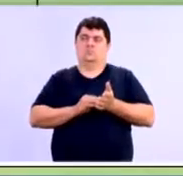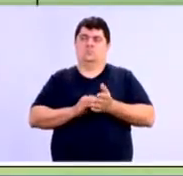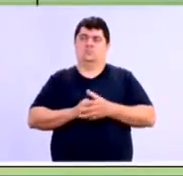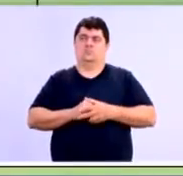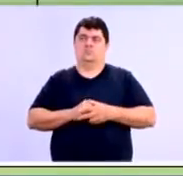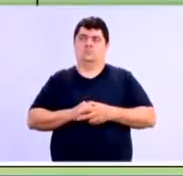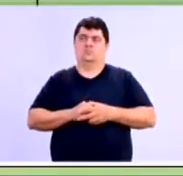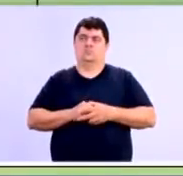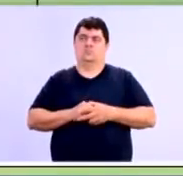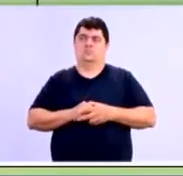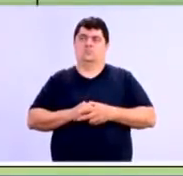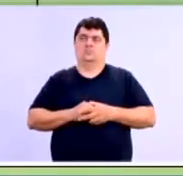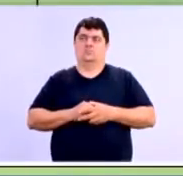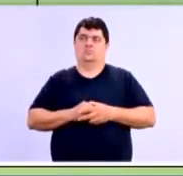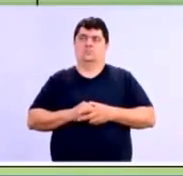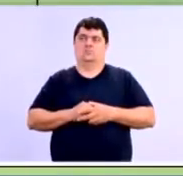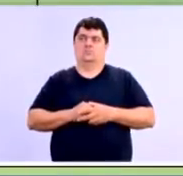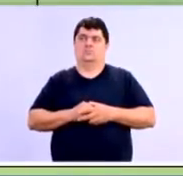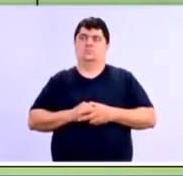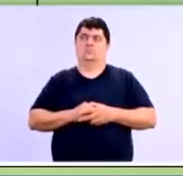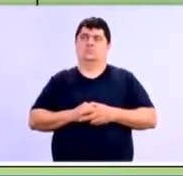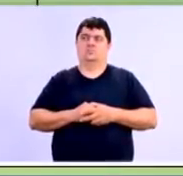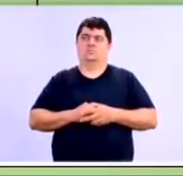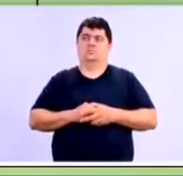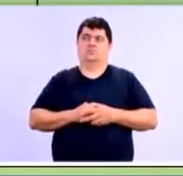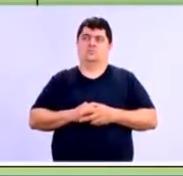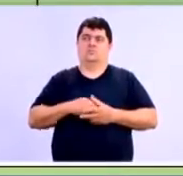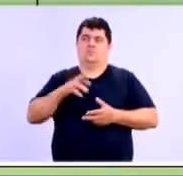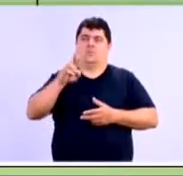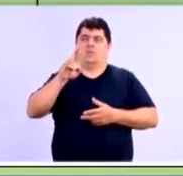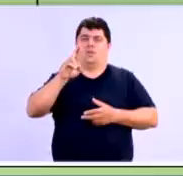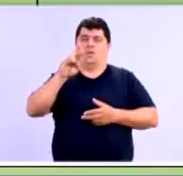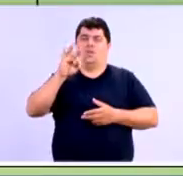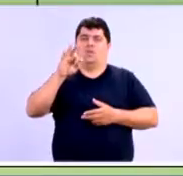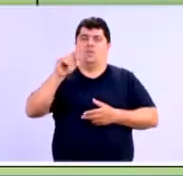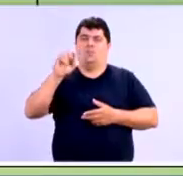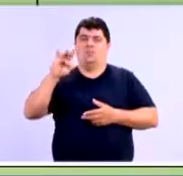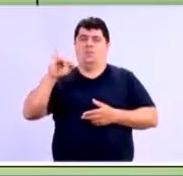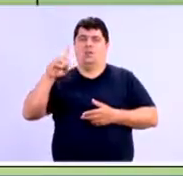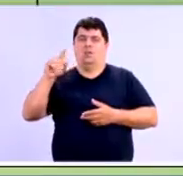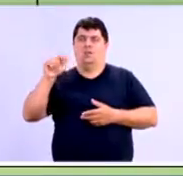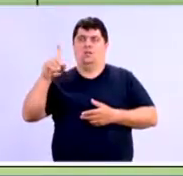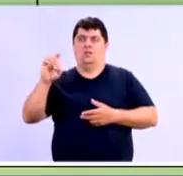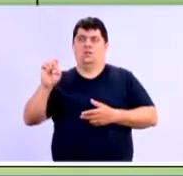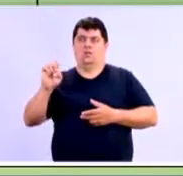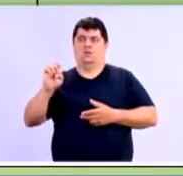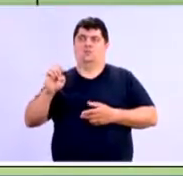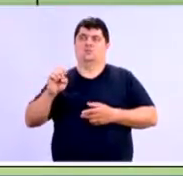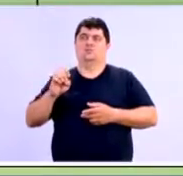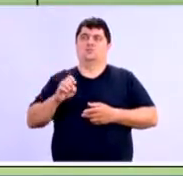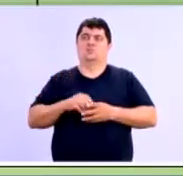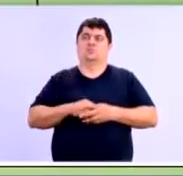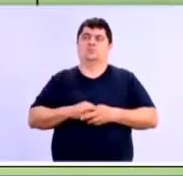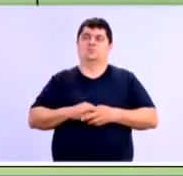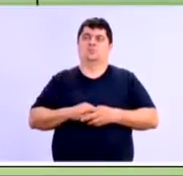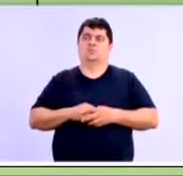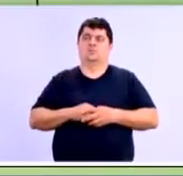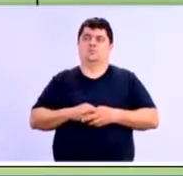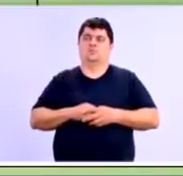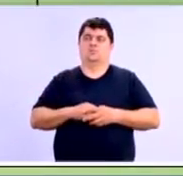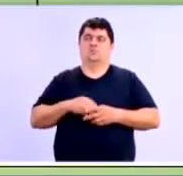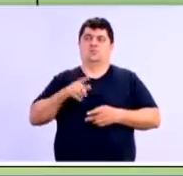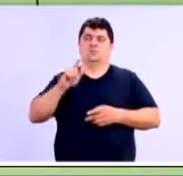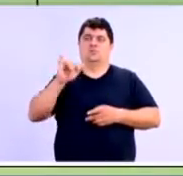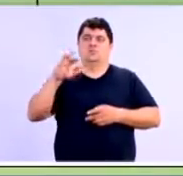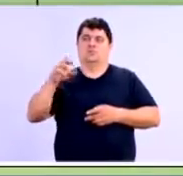aqui. Então a gente vai ter rentabilidade e retorno. E aqui? Aqui a gente